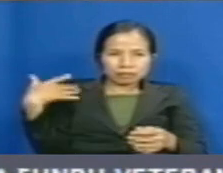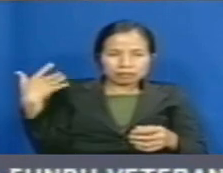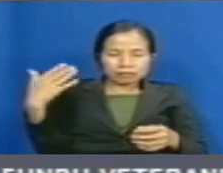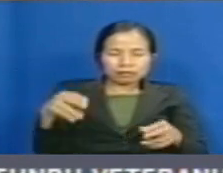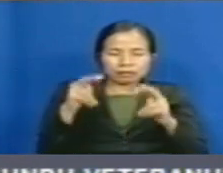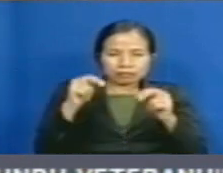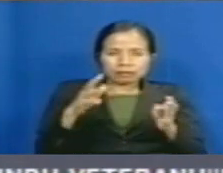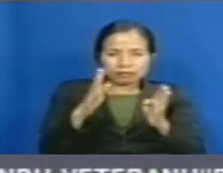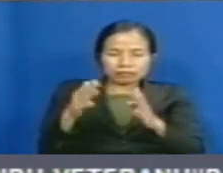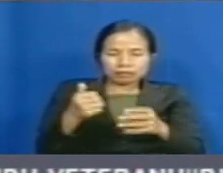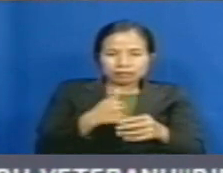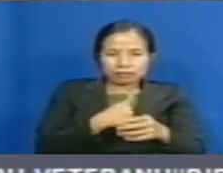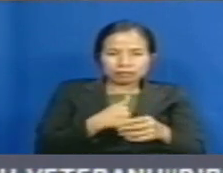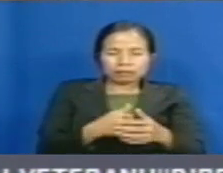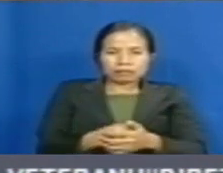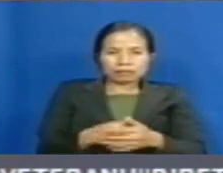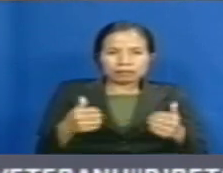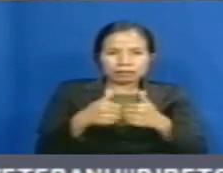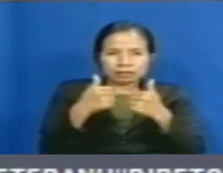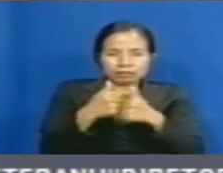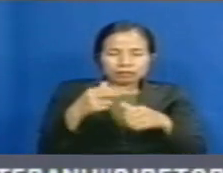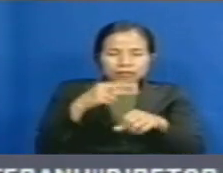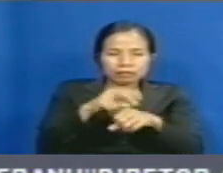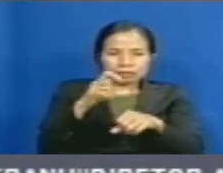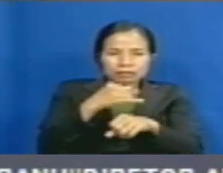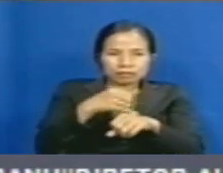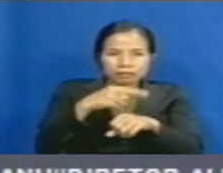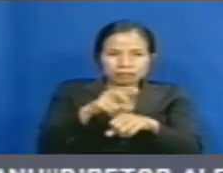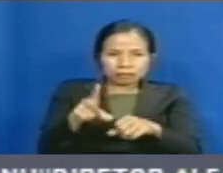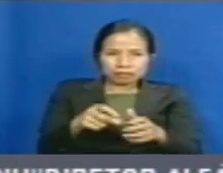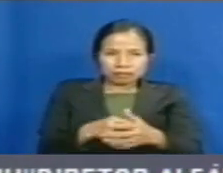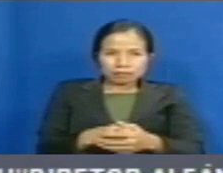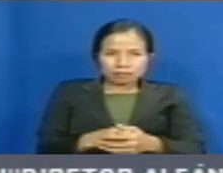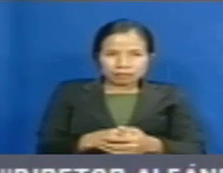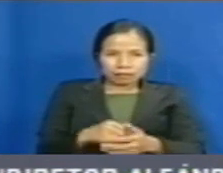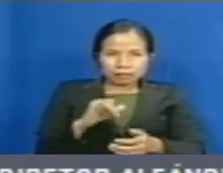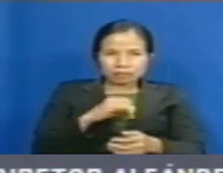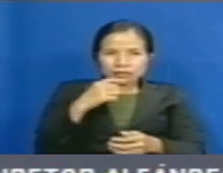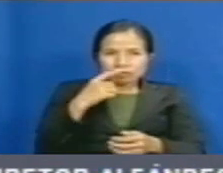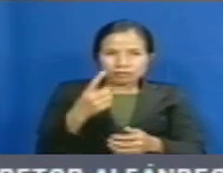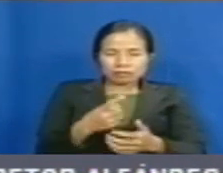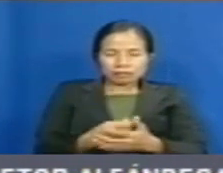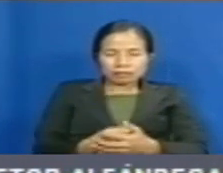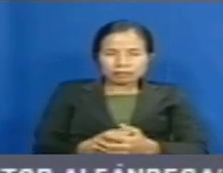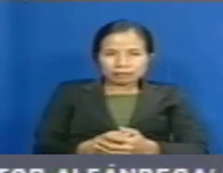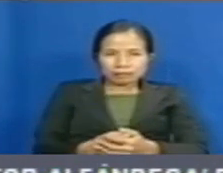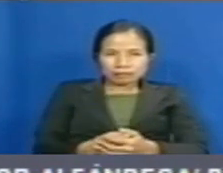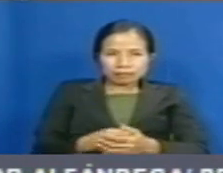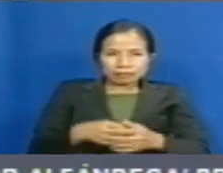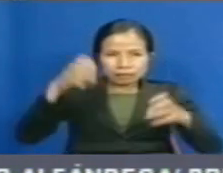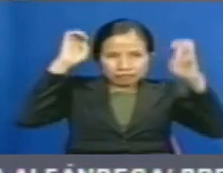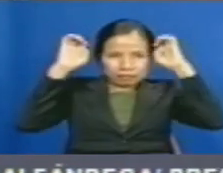preparar a tu compete para o mercado nacional no internacional. Autor Paulo Ferreira Nidihan, Nidian Saída, a educação